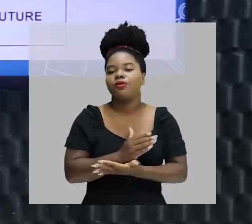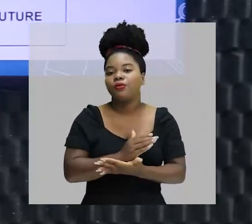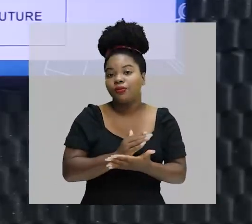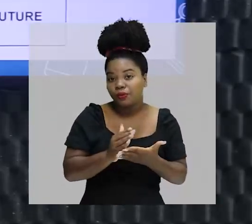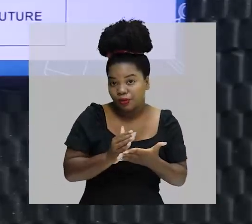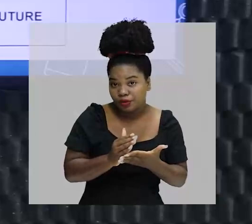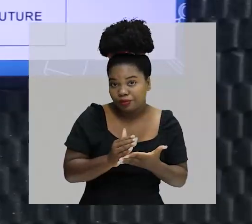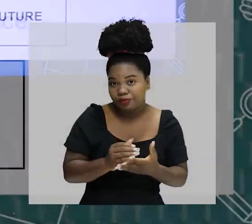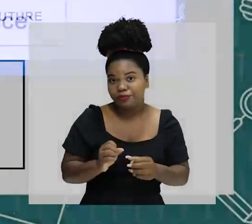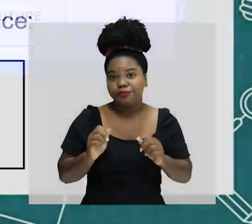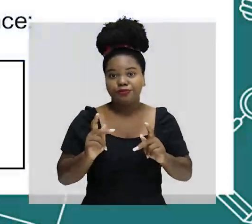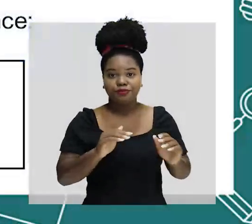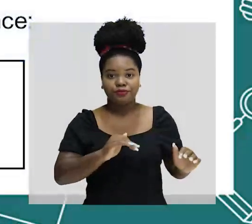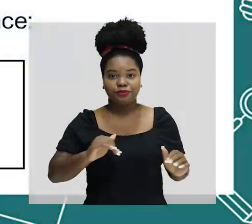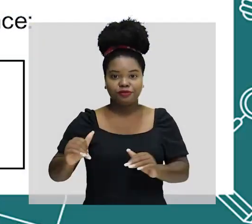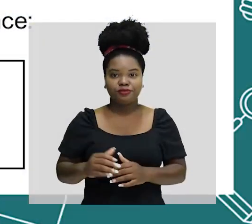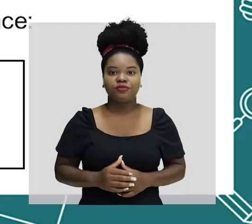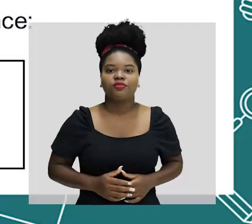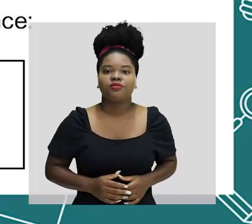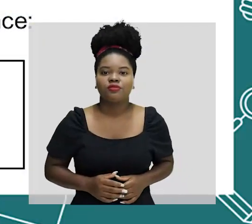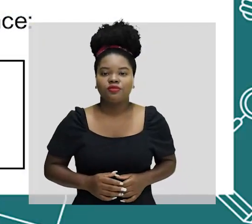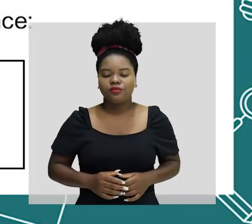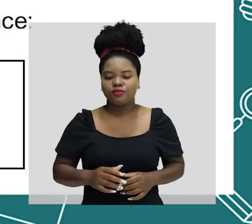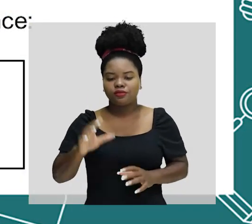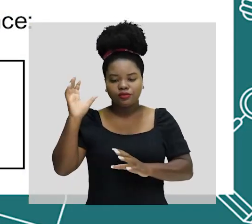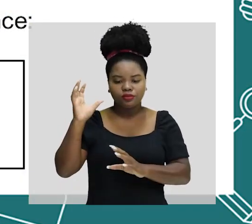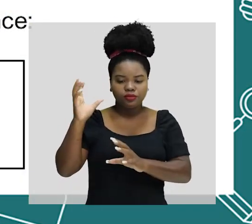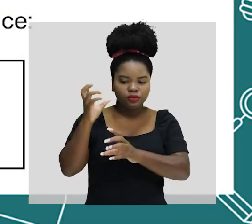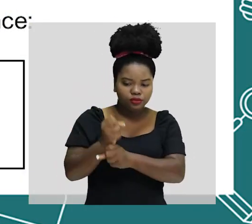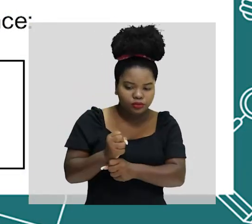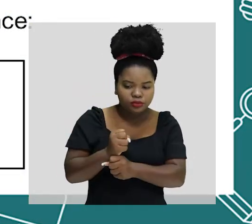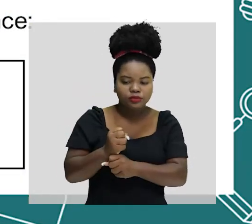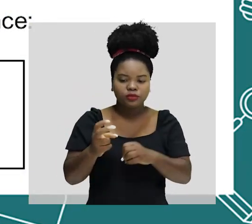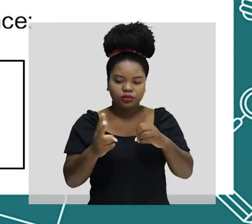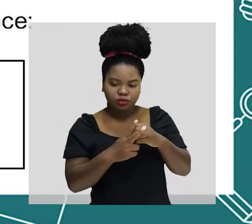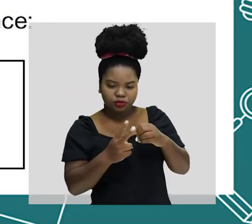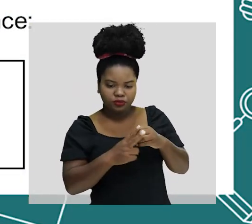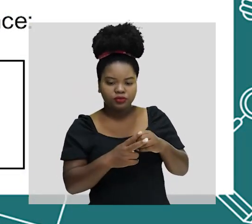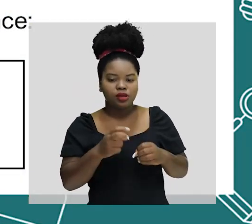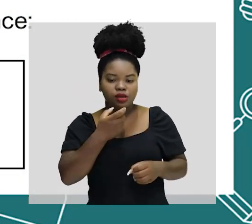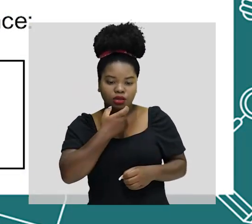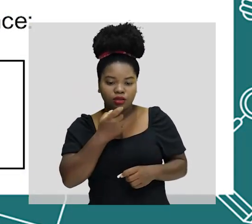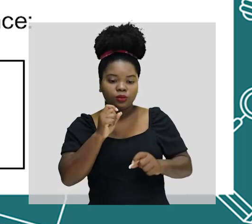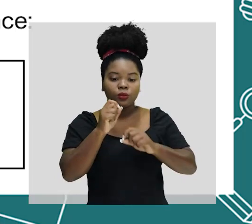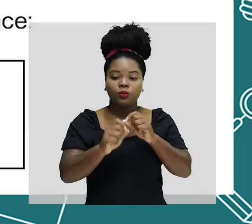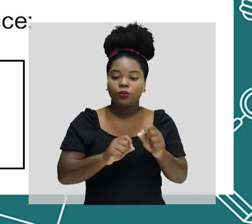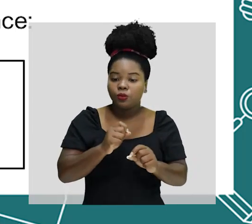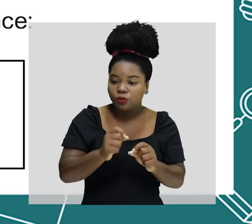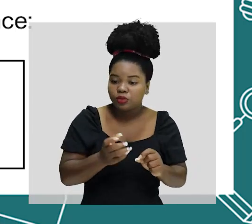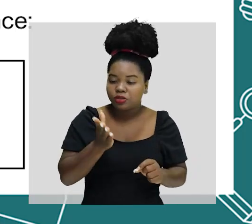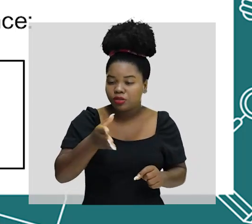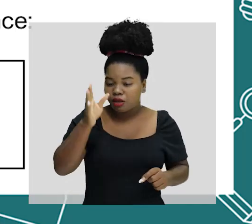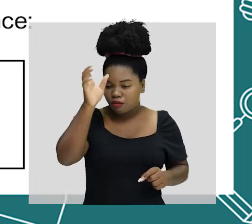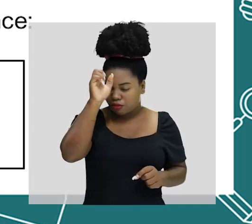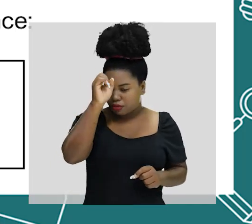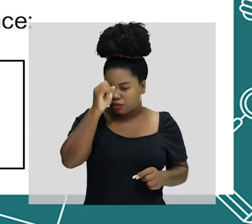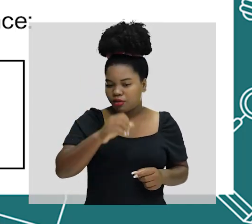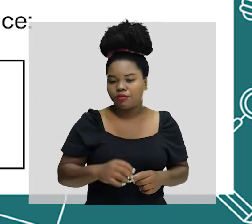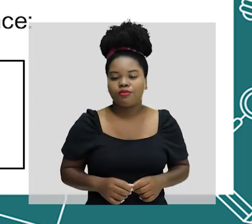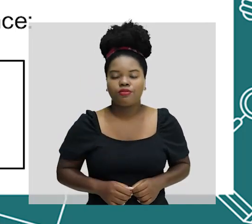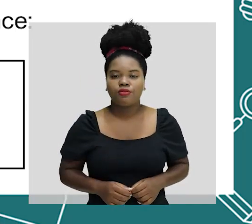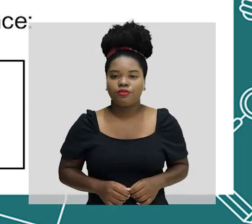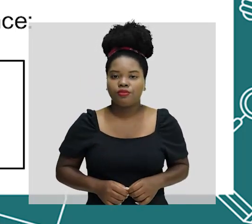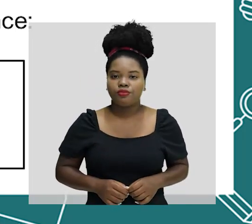para a gente não perder tempo. Fazendo uma revisão de verbos em inglês, o que é que nós já sabemos? O que é que vocês já acompanharam nas nossas